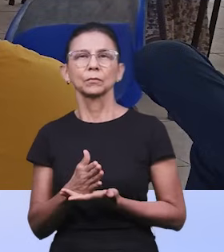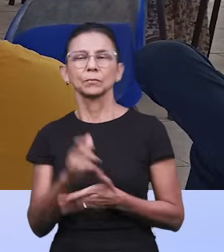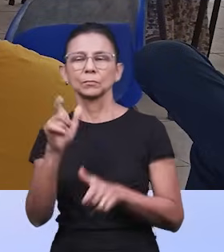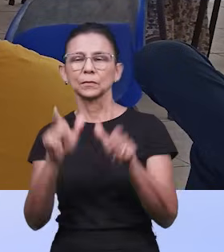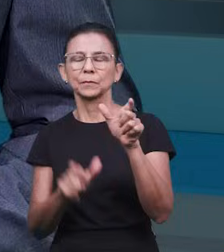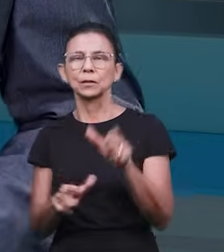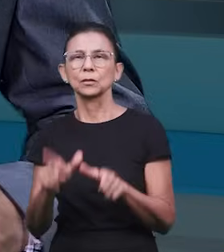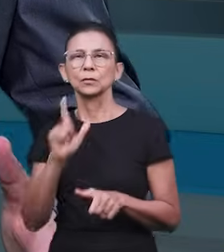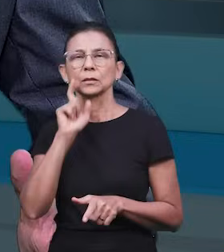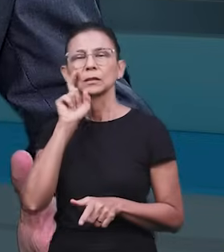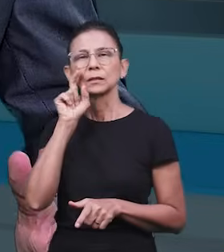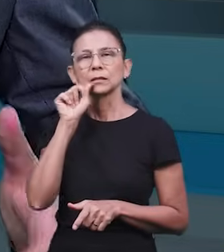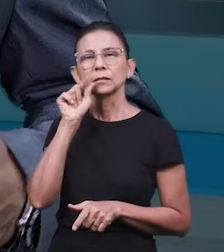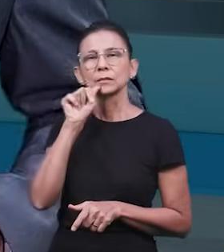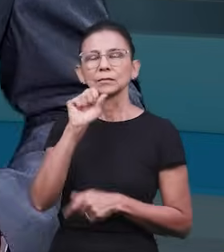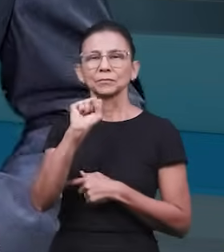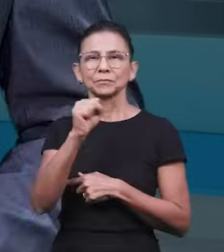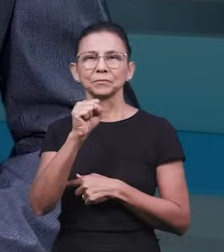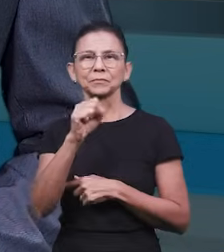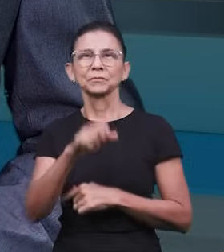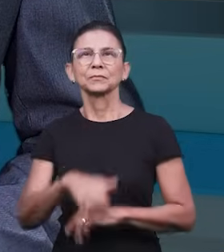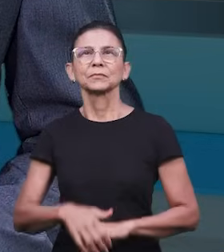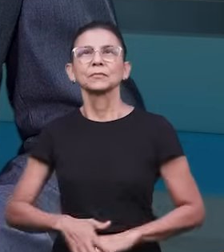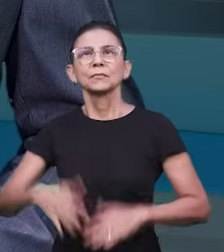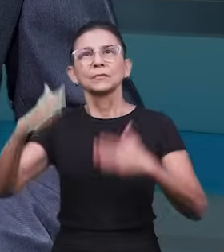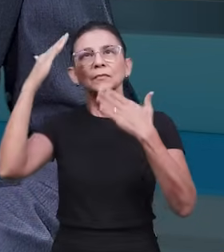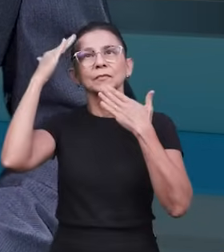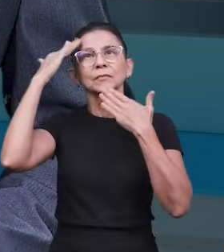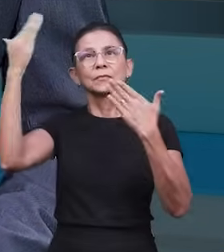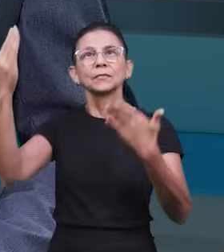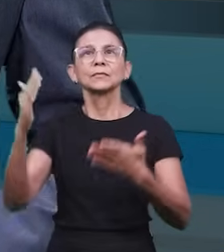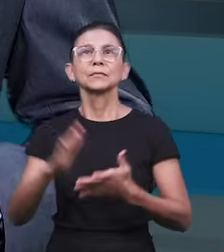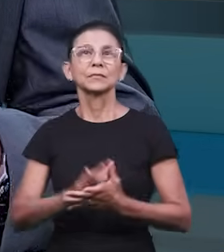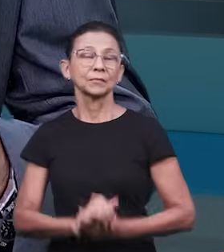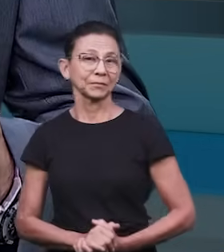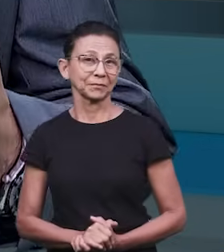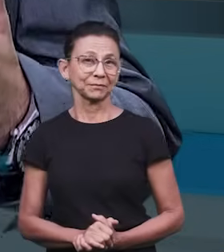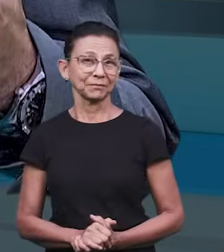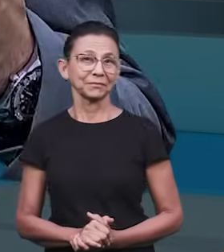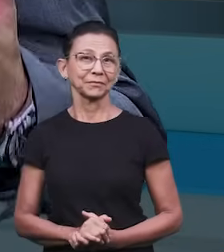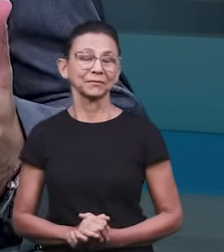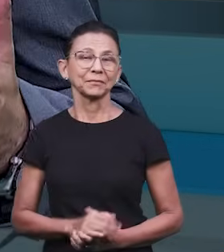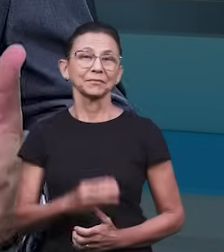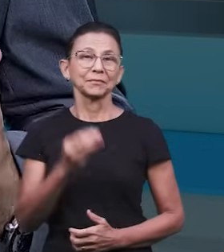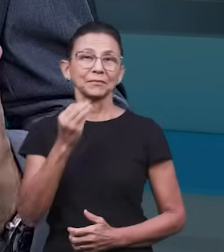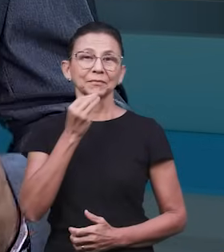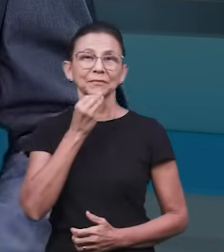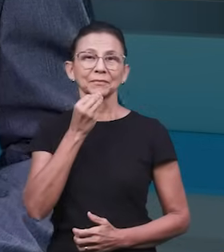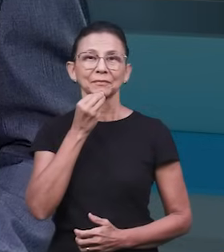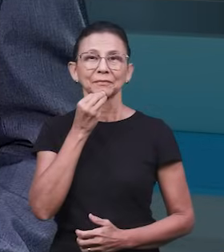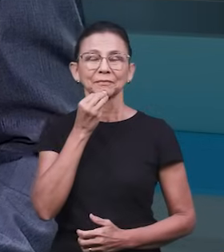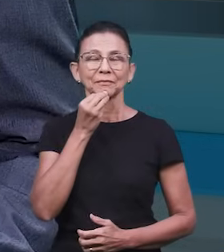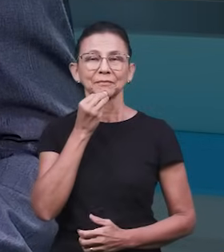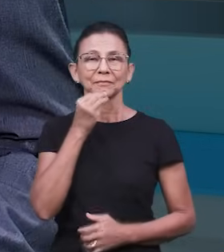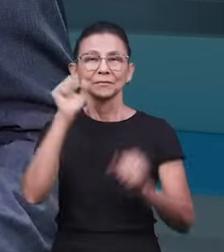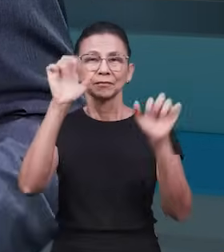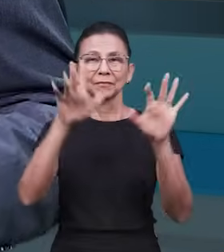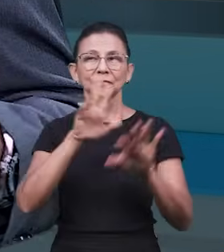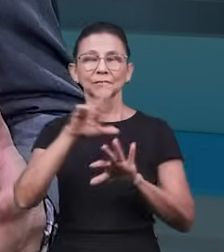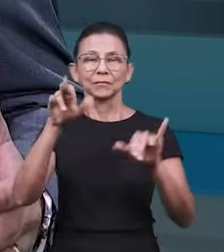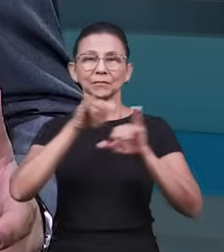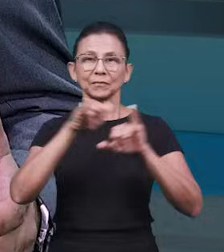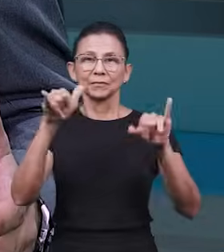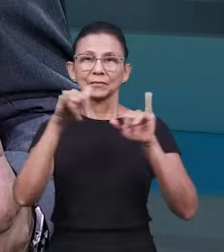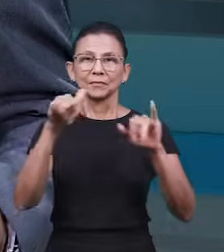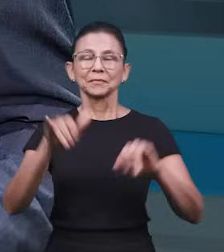de Sergipe. Nós agradecemos, irmão Jorge, mais uma vez pela oportunidade de anunciarmos as grandes coisas que o Senhor tem operado